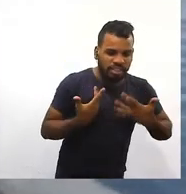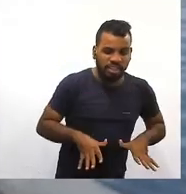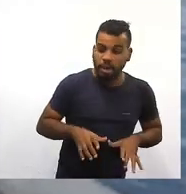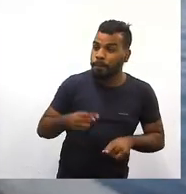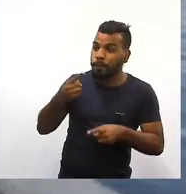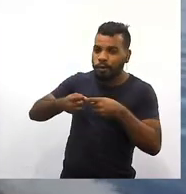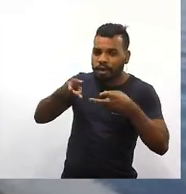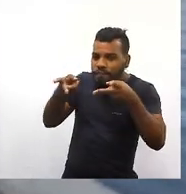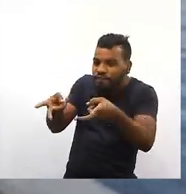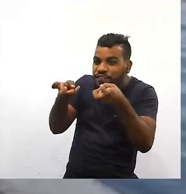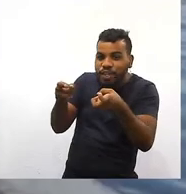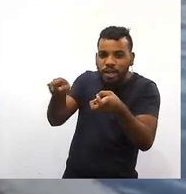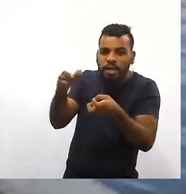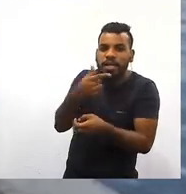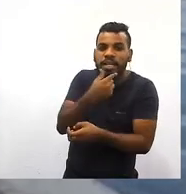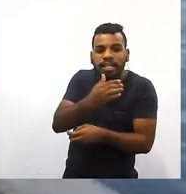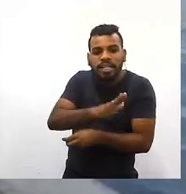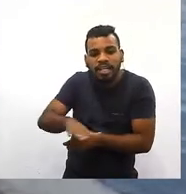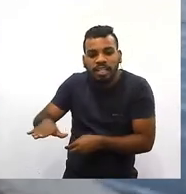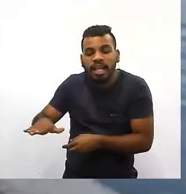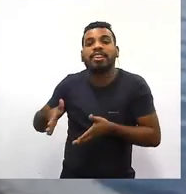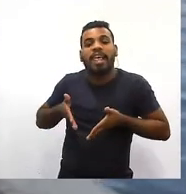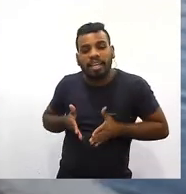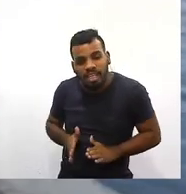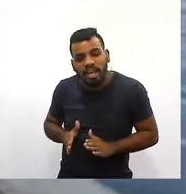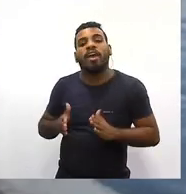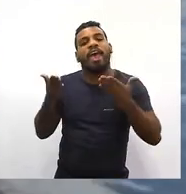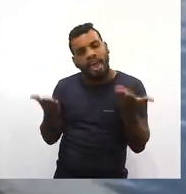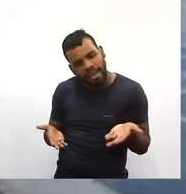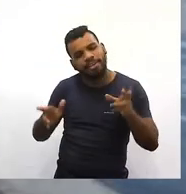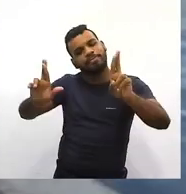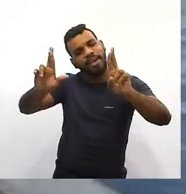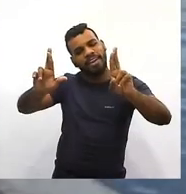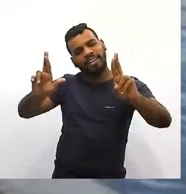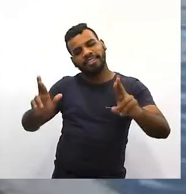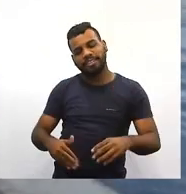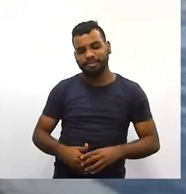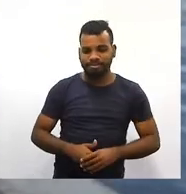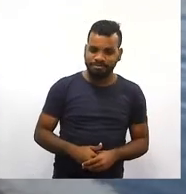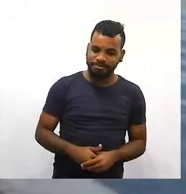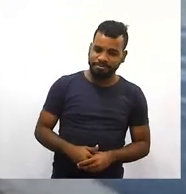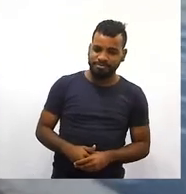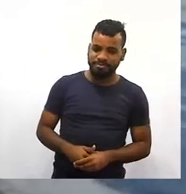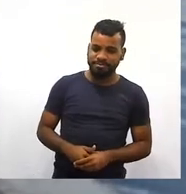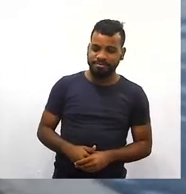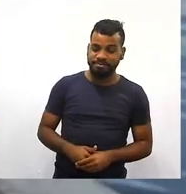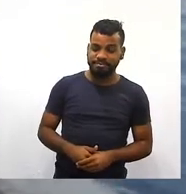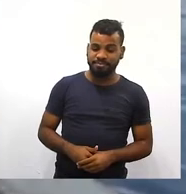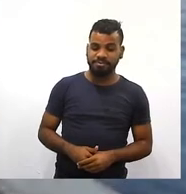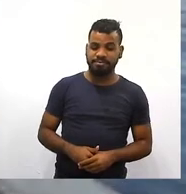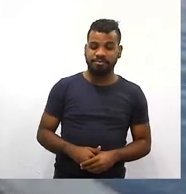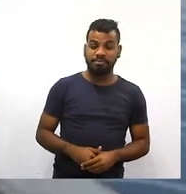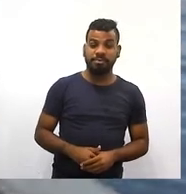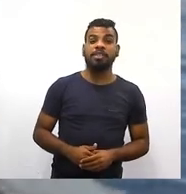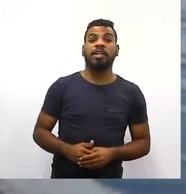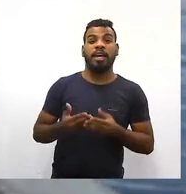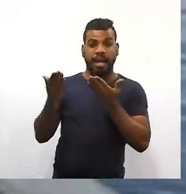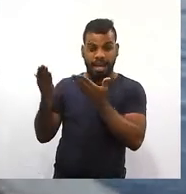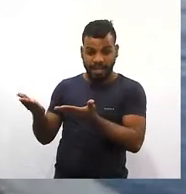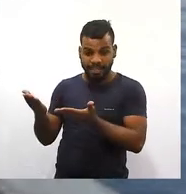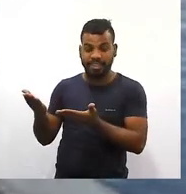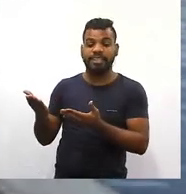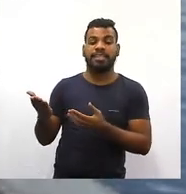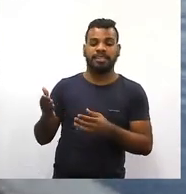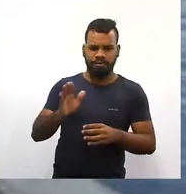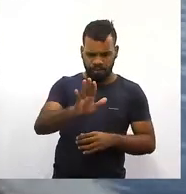porque nasceu a esperança. O mais interessante, gente, é que essa criança, ela é filha... Vamos